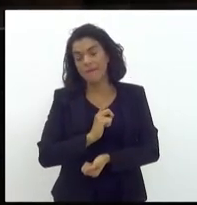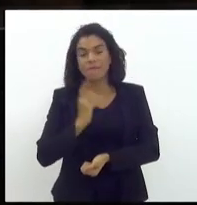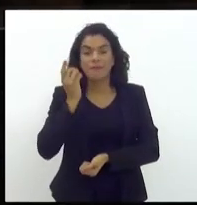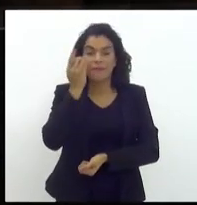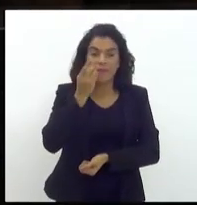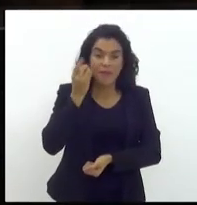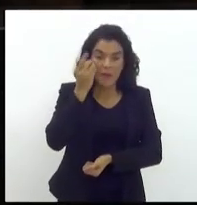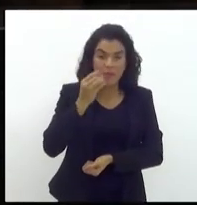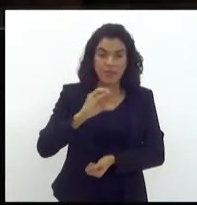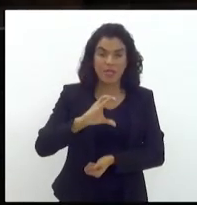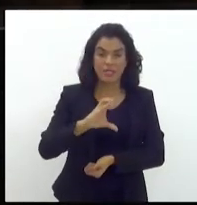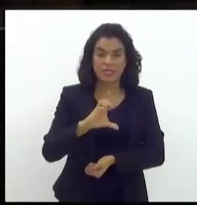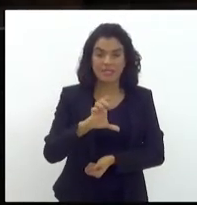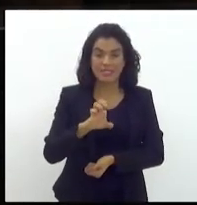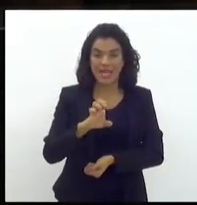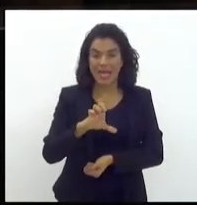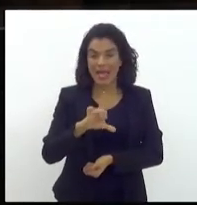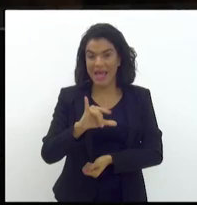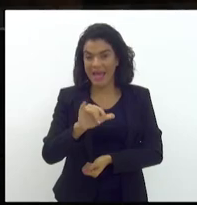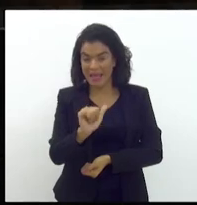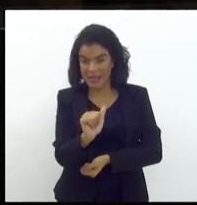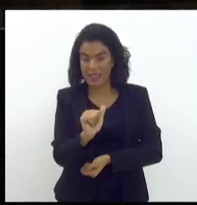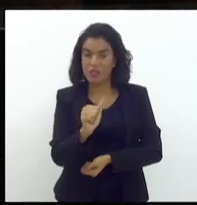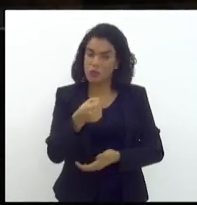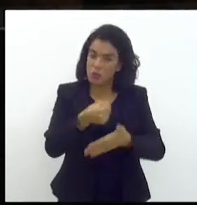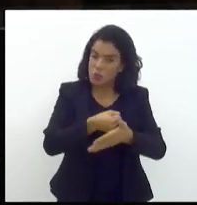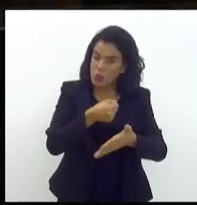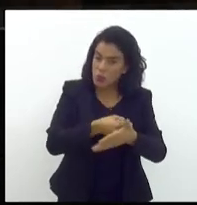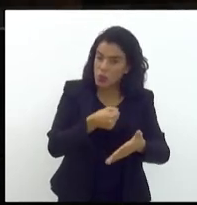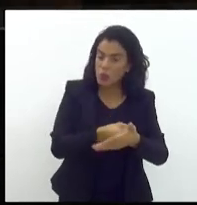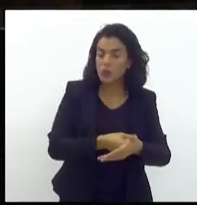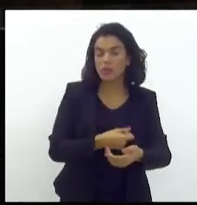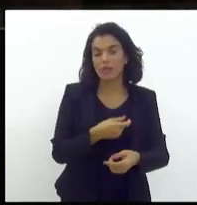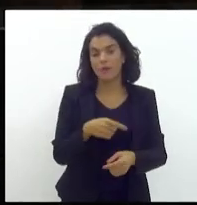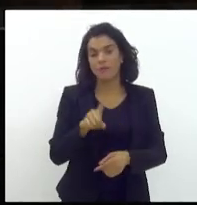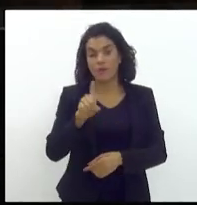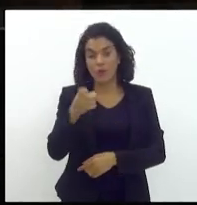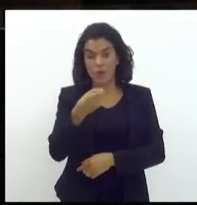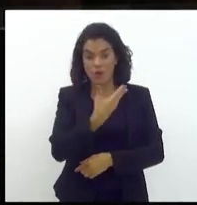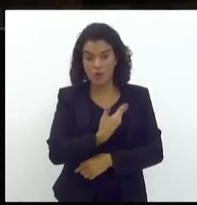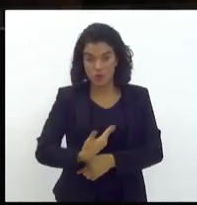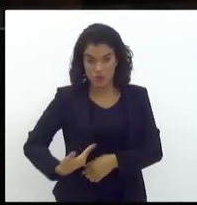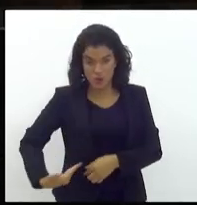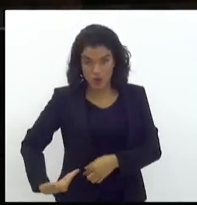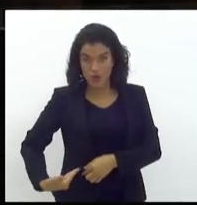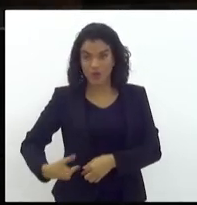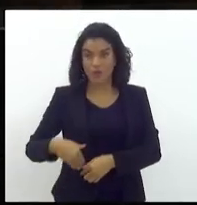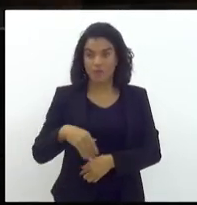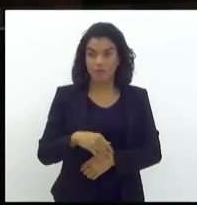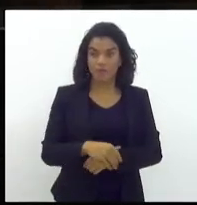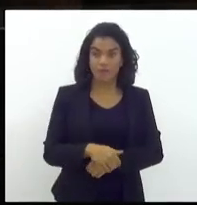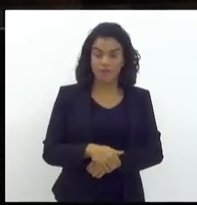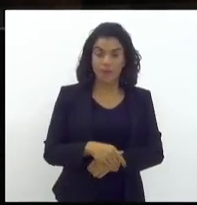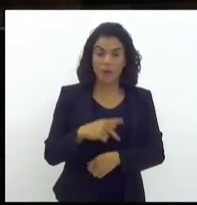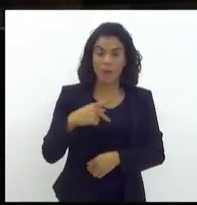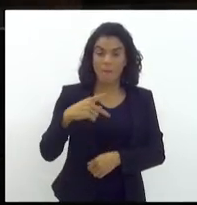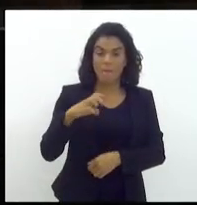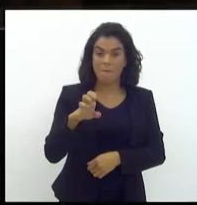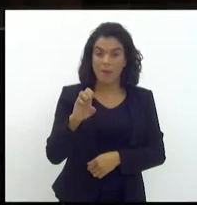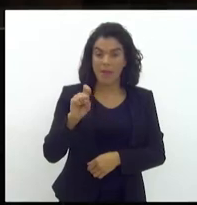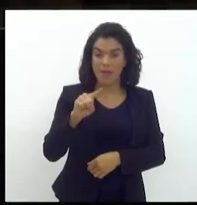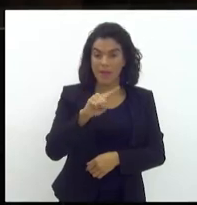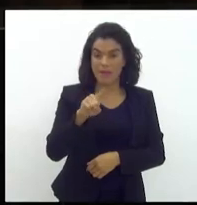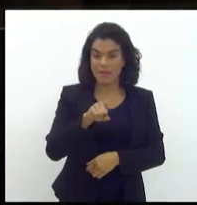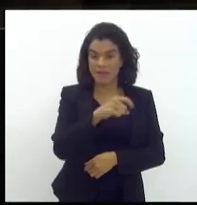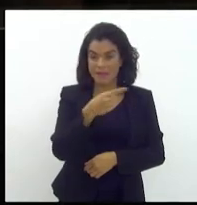deputada Célia Jordão há muito luta por isso o ex-governador do Estado Pezão que